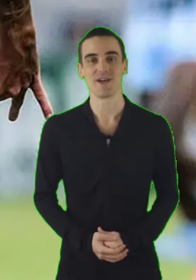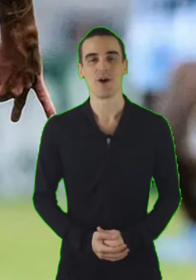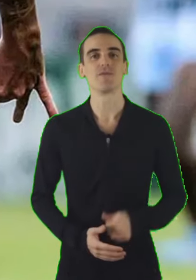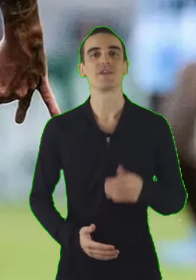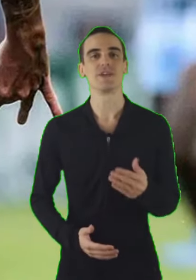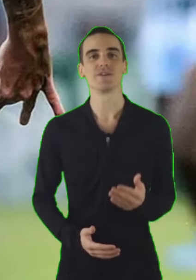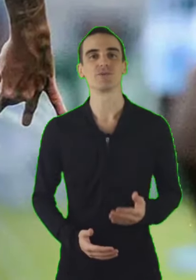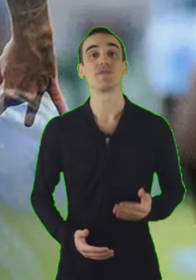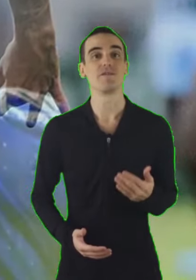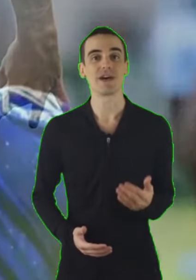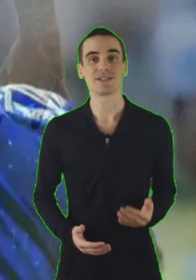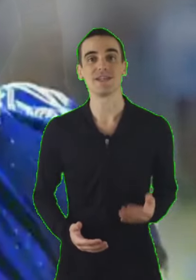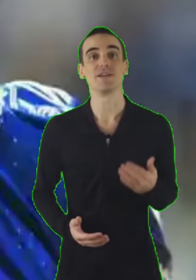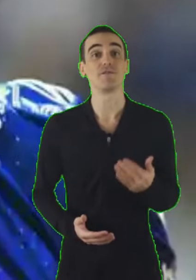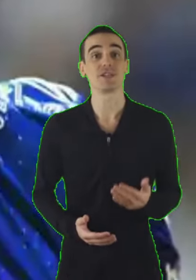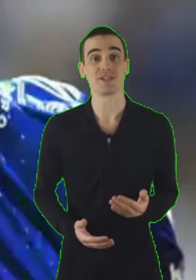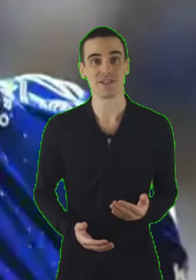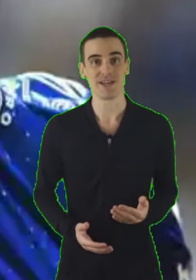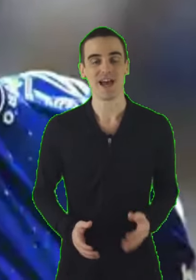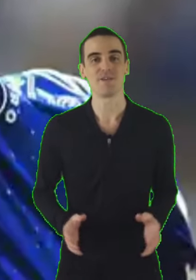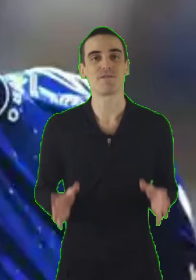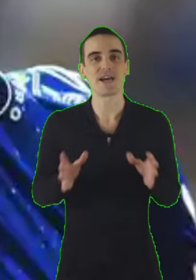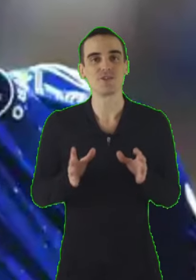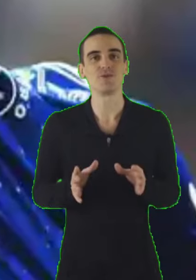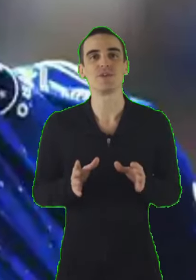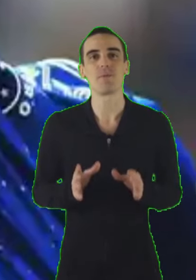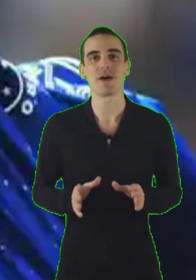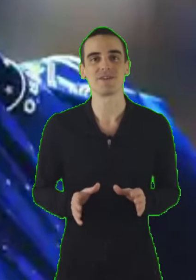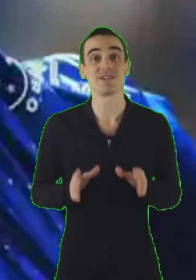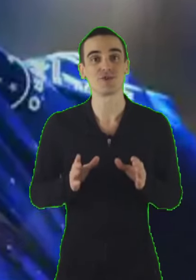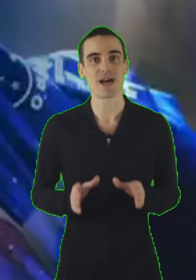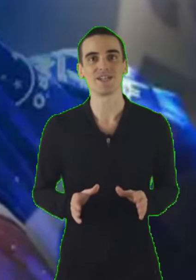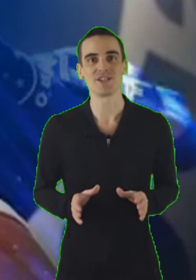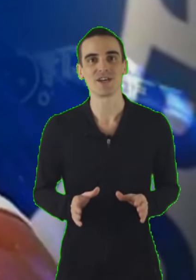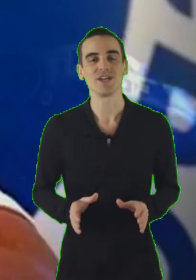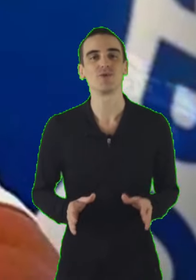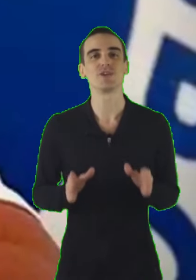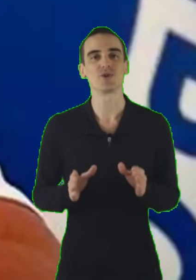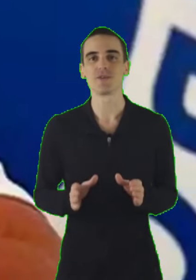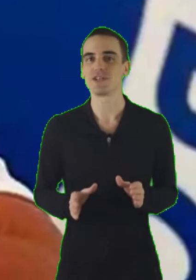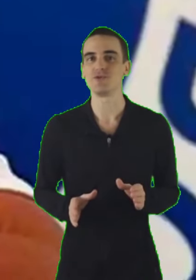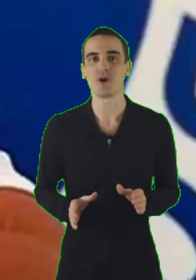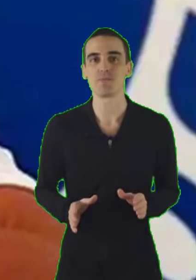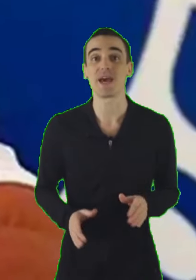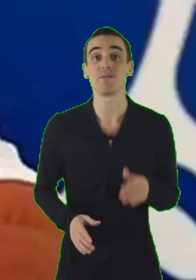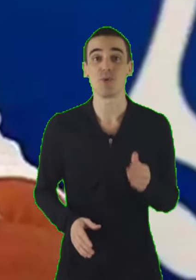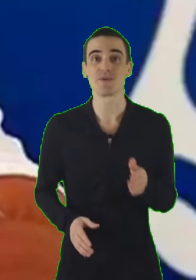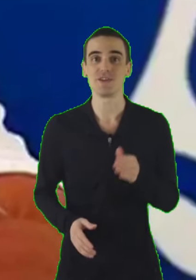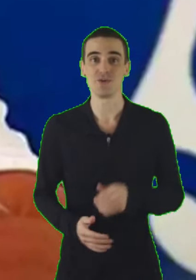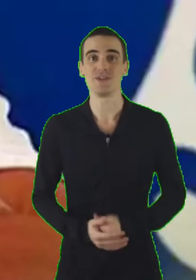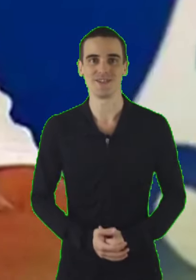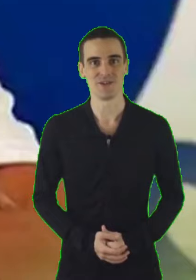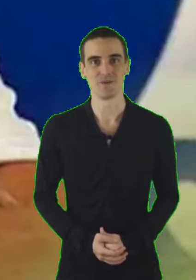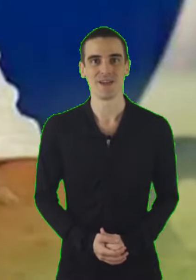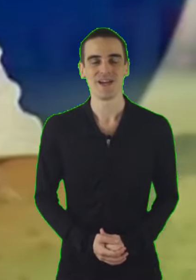fim do contrato, meio de 2024. O jogador está no Brasil e ainda alinha detalhes para confirmar a rescisão antecipada com o Akamagrosny, onde